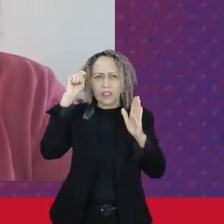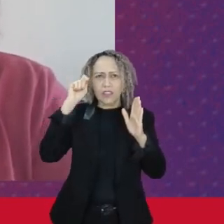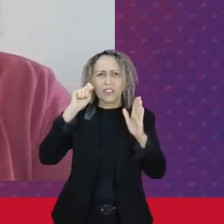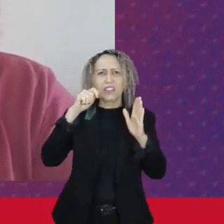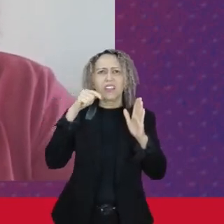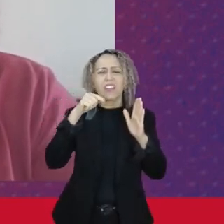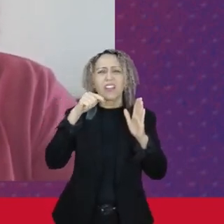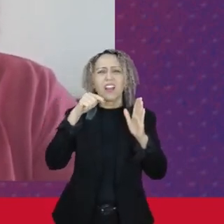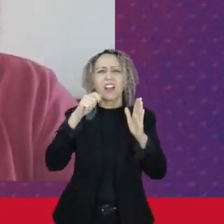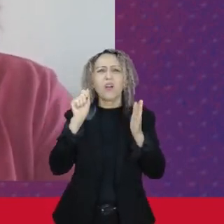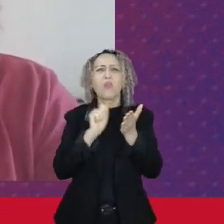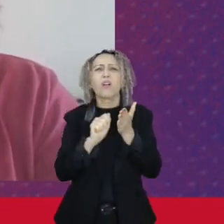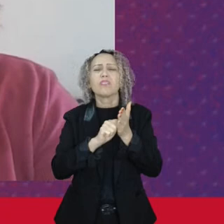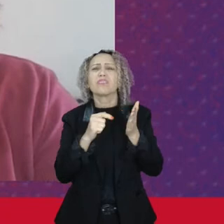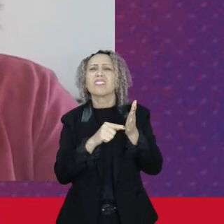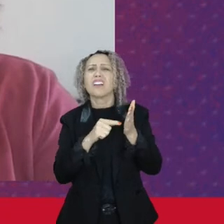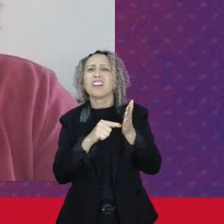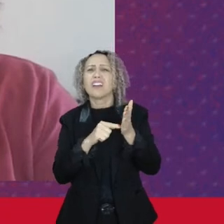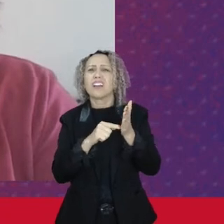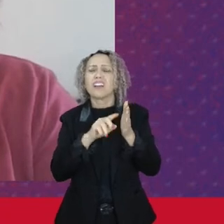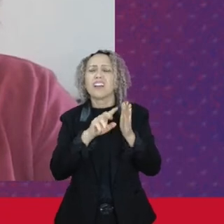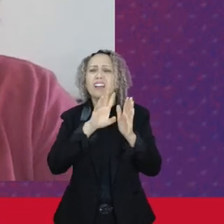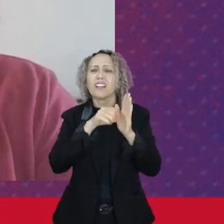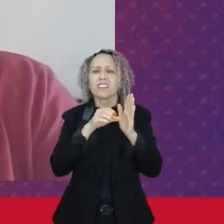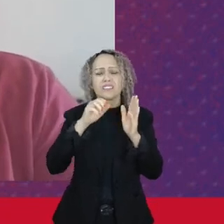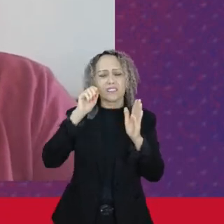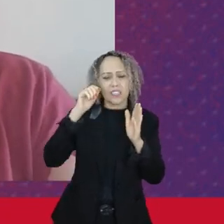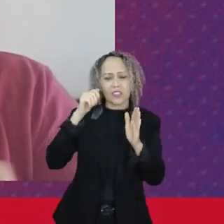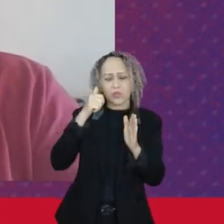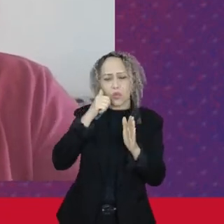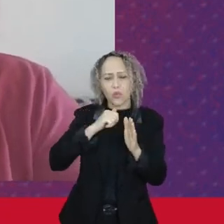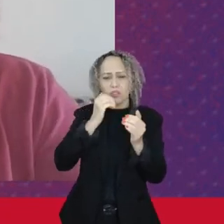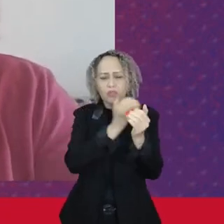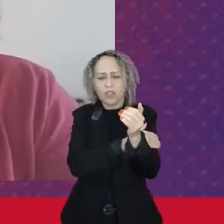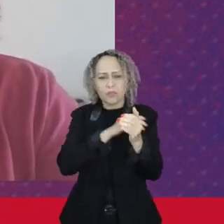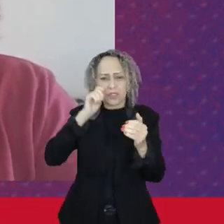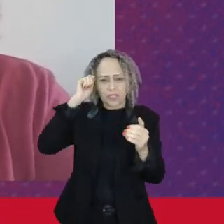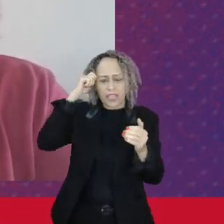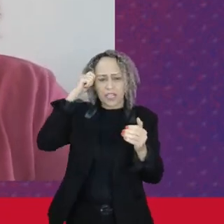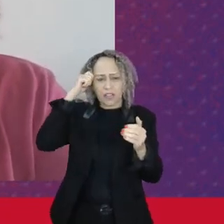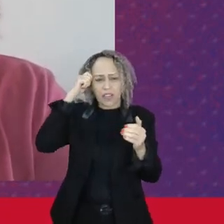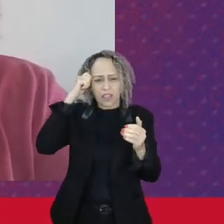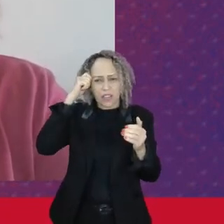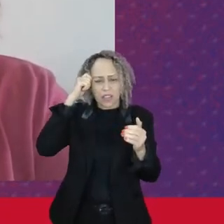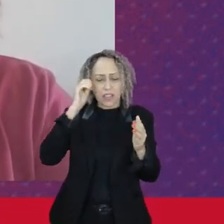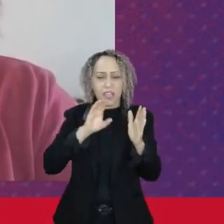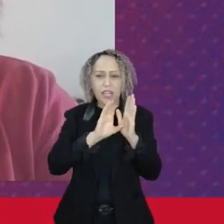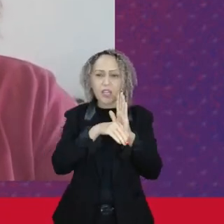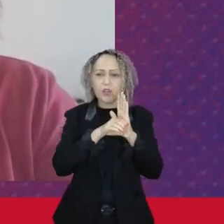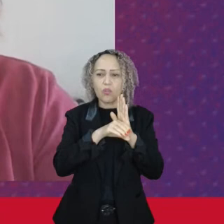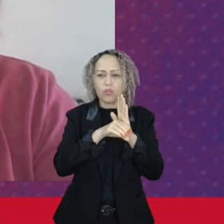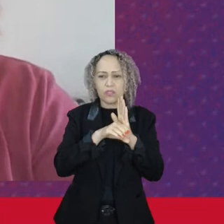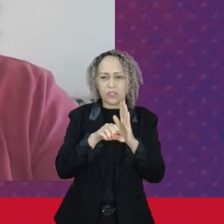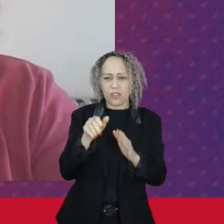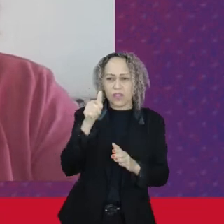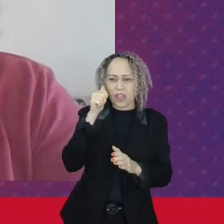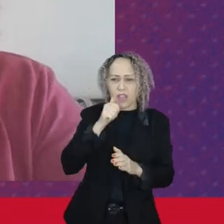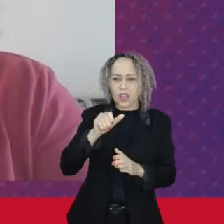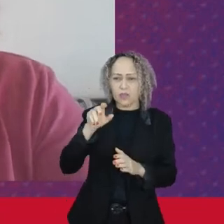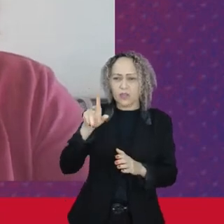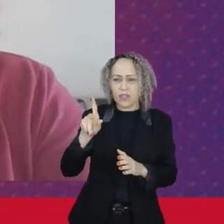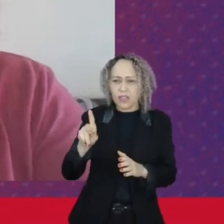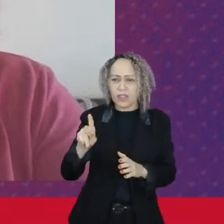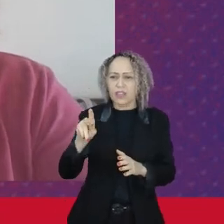é o conceito de interseccionalidade, né, que foi aí trazido pela Kimberly